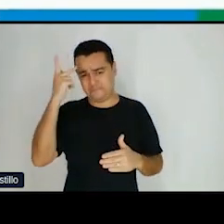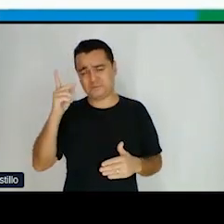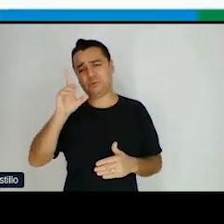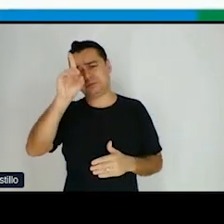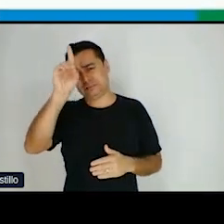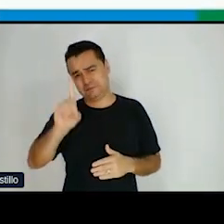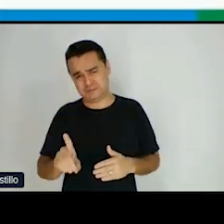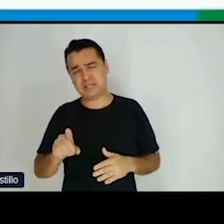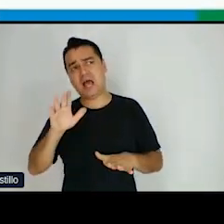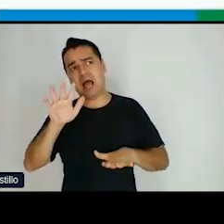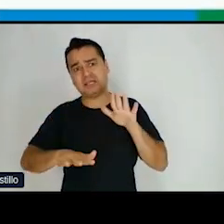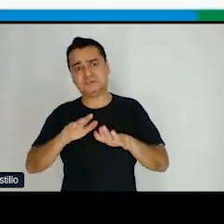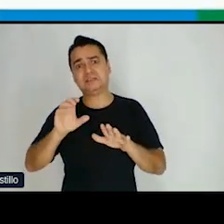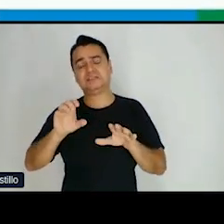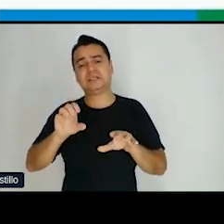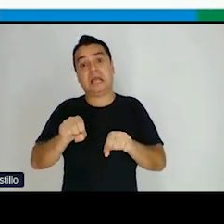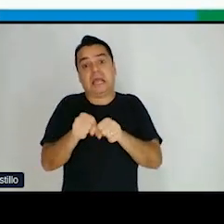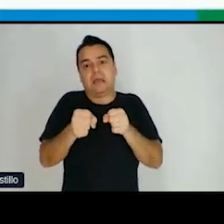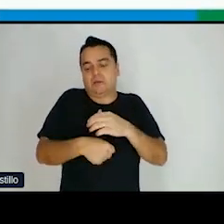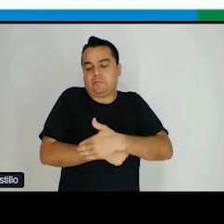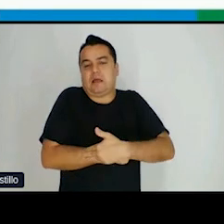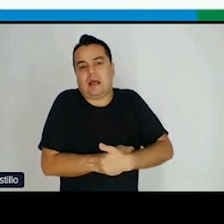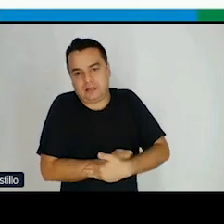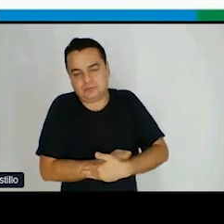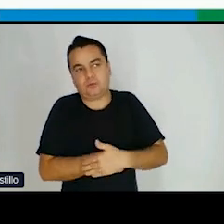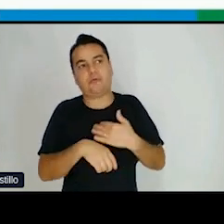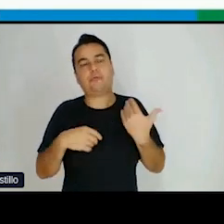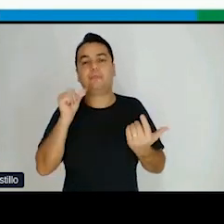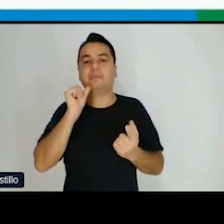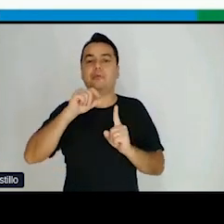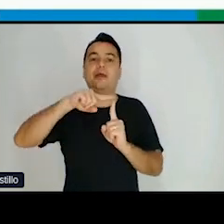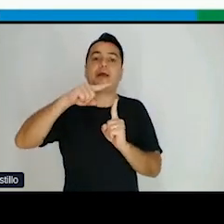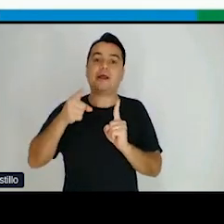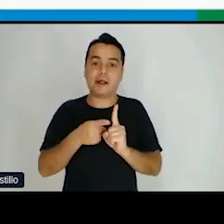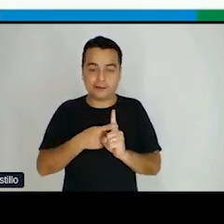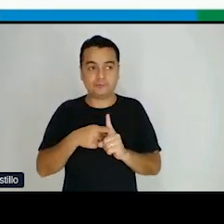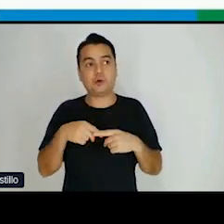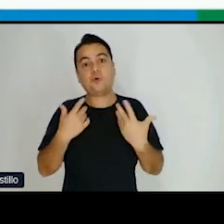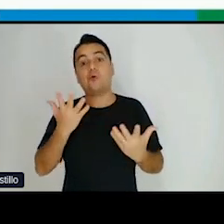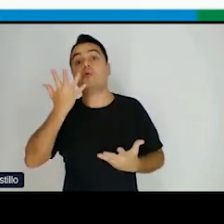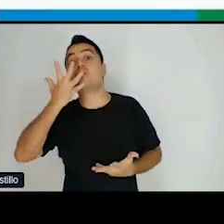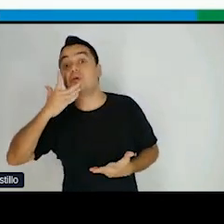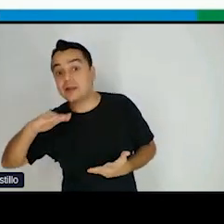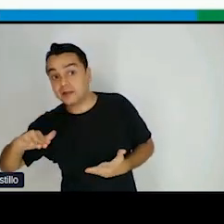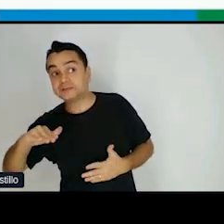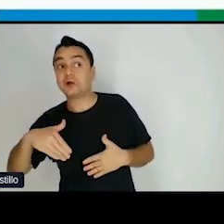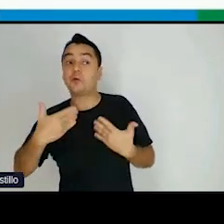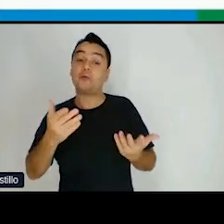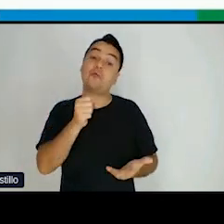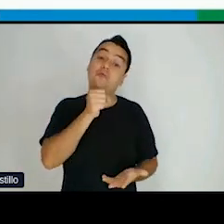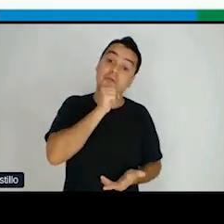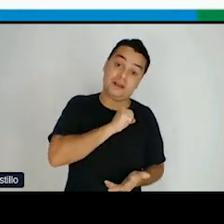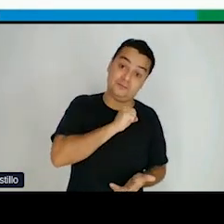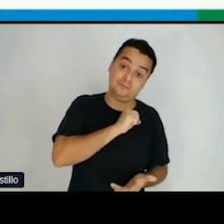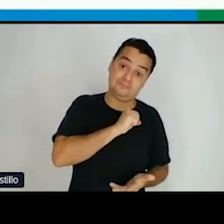Seja com o braço quebrado, seja uma mulher grávida, sendo criança ou sendo mais velho.